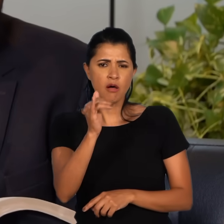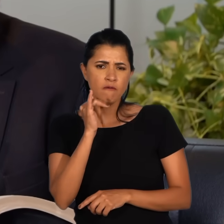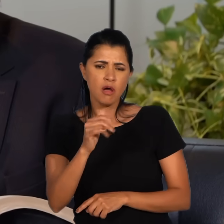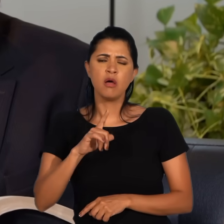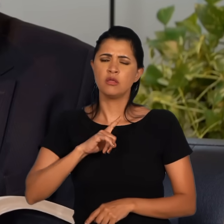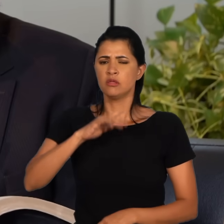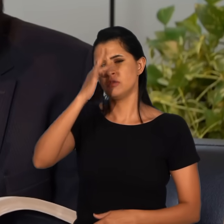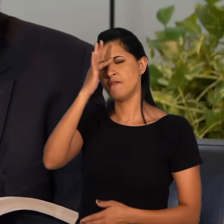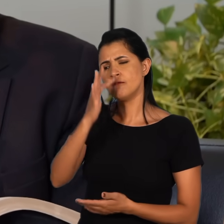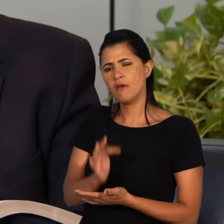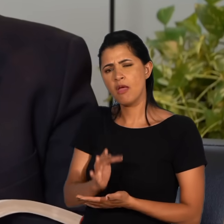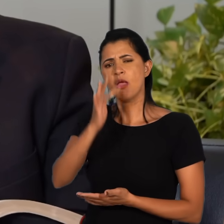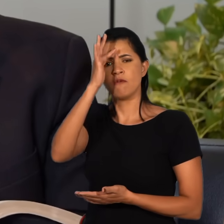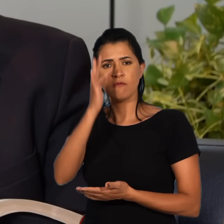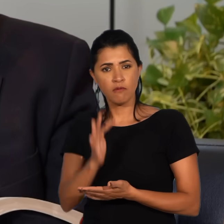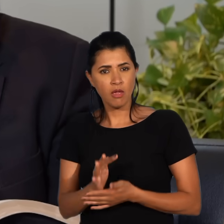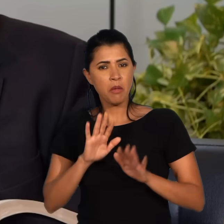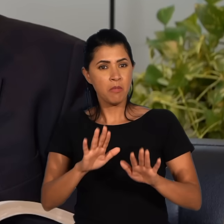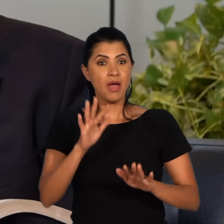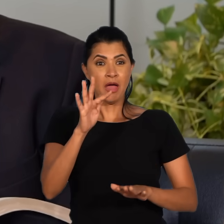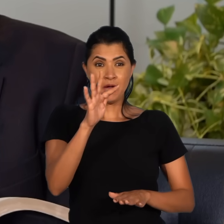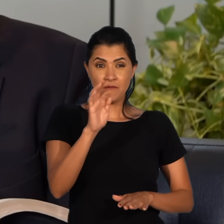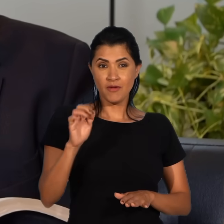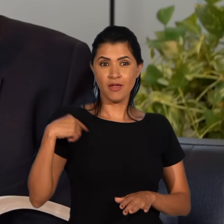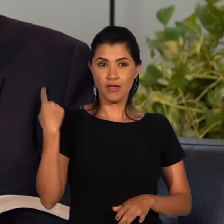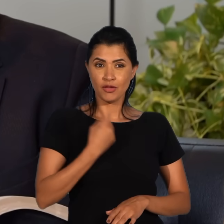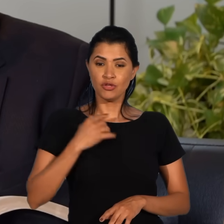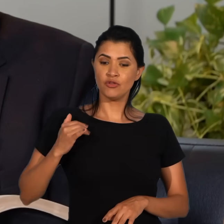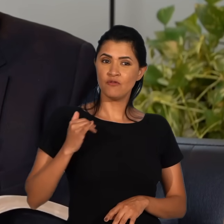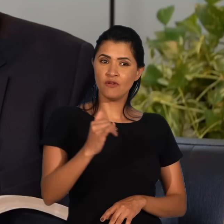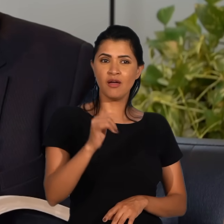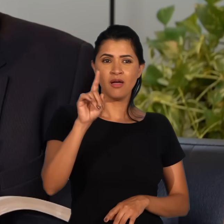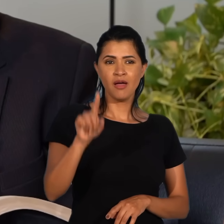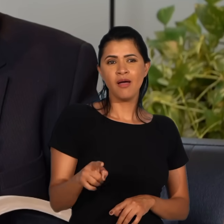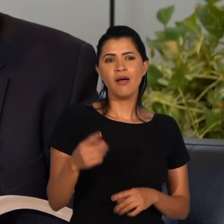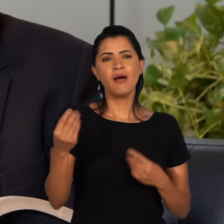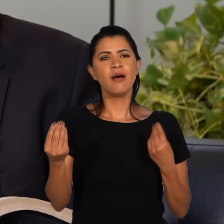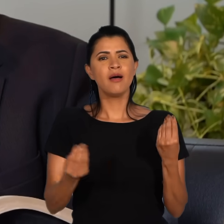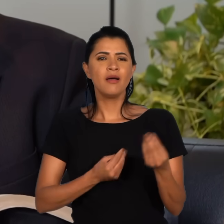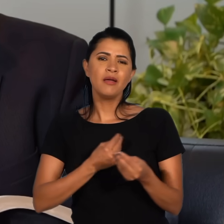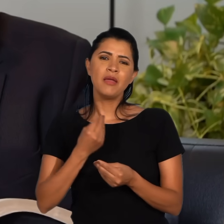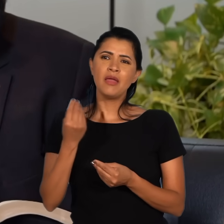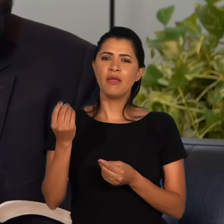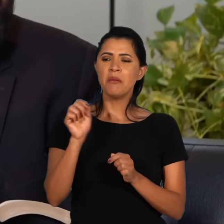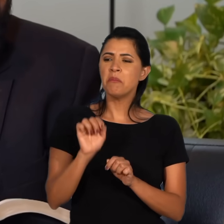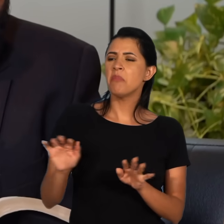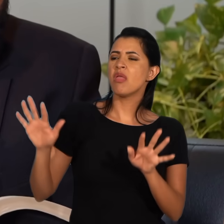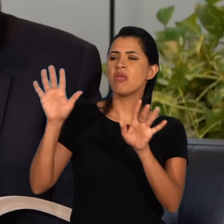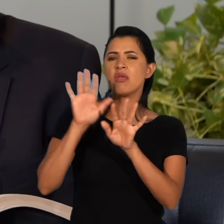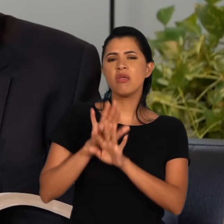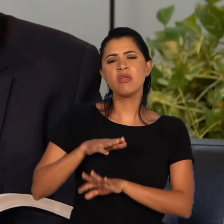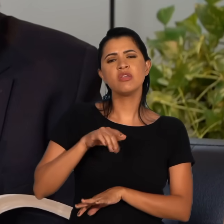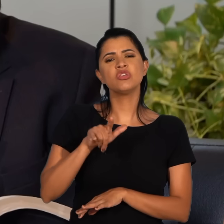tem fé e parece que a a fé que a gente professa é uma fé meio realmente assim Mística